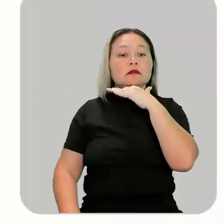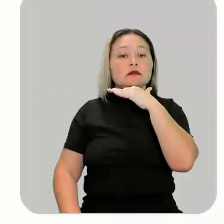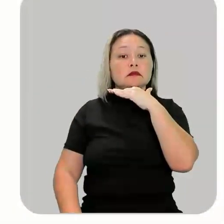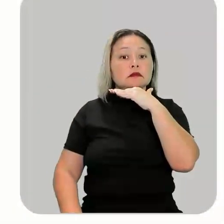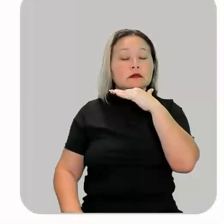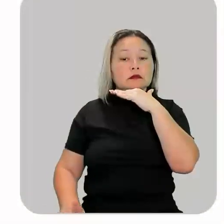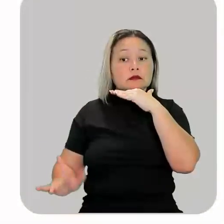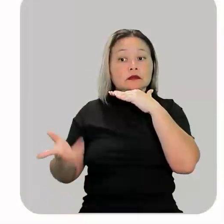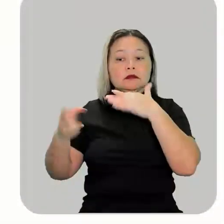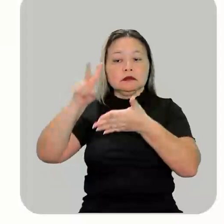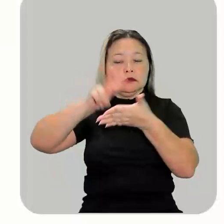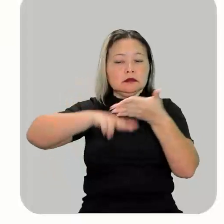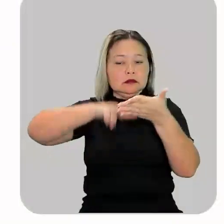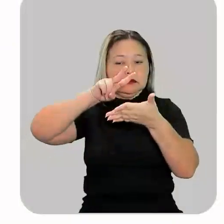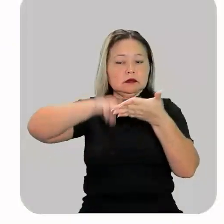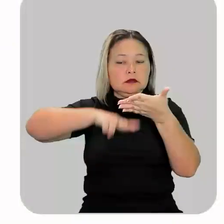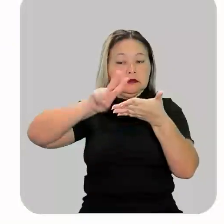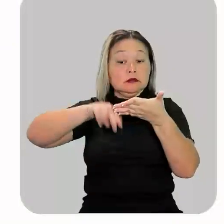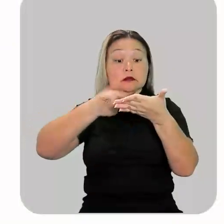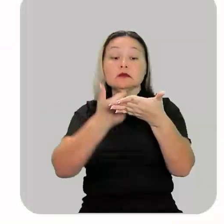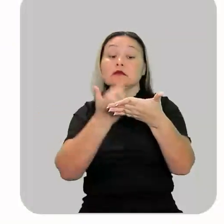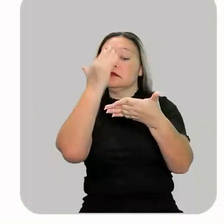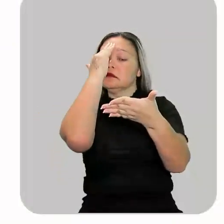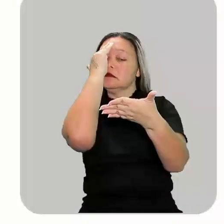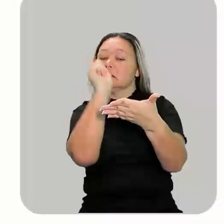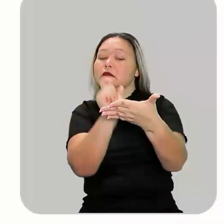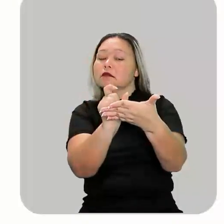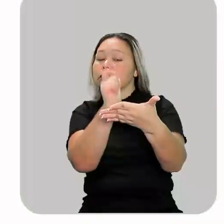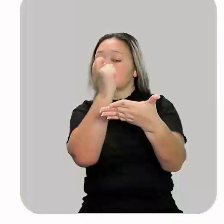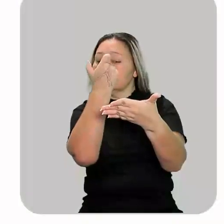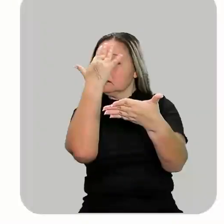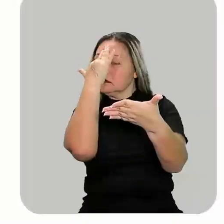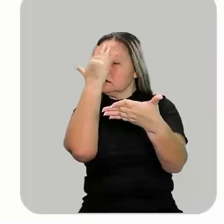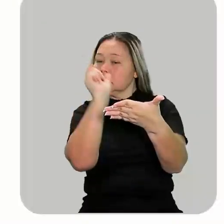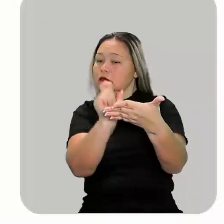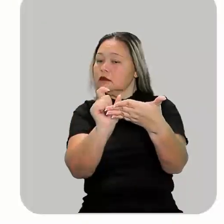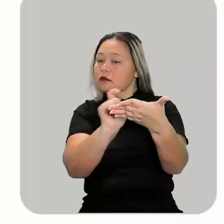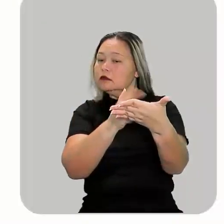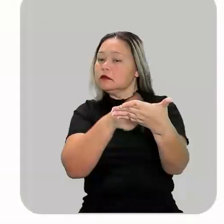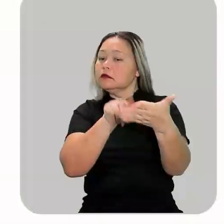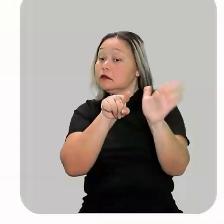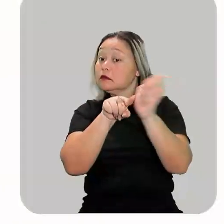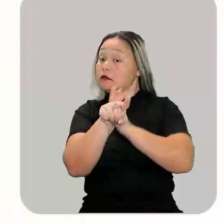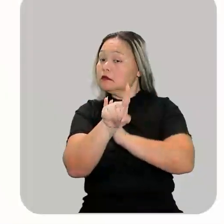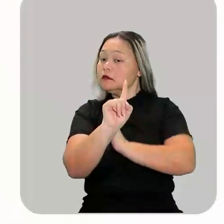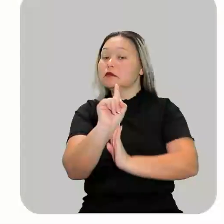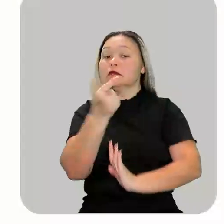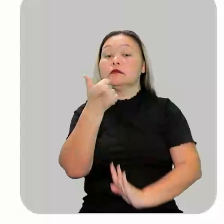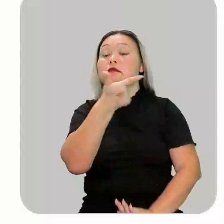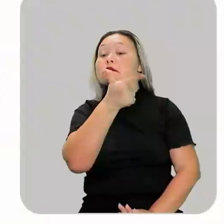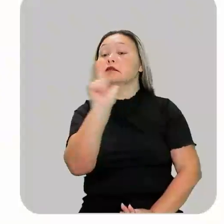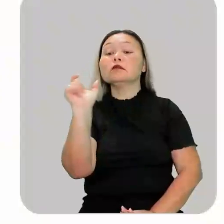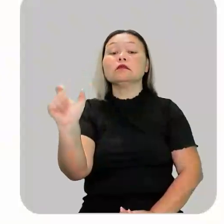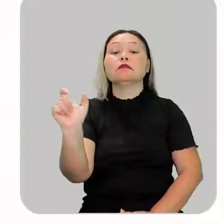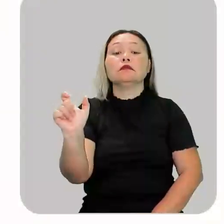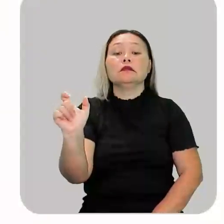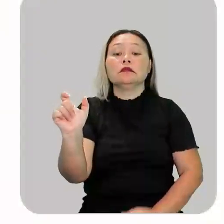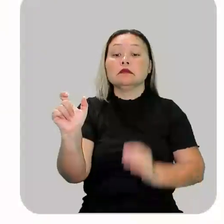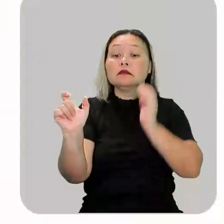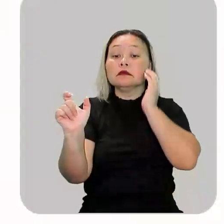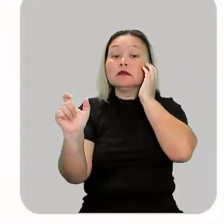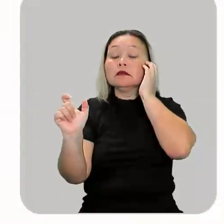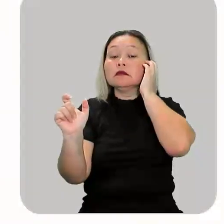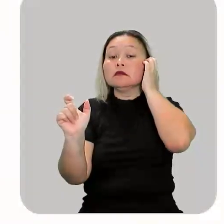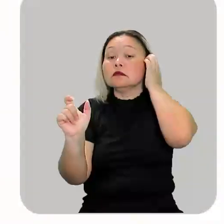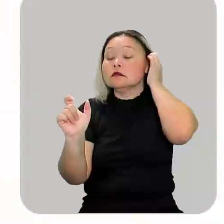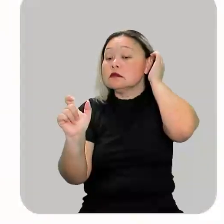Agora nós fizemos a leitura, nós estamos na parte da interpretação. Isso. Vamos interpretar a questão, vamos ver. Tem outra palavrinha-chave também, olha lá,